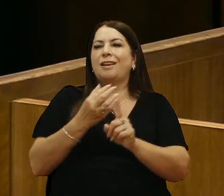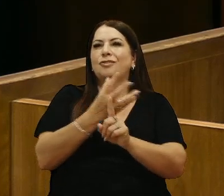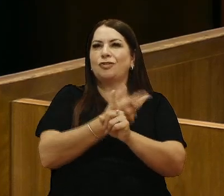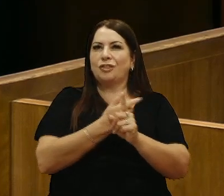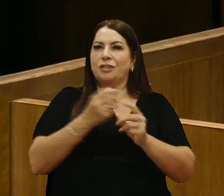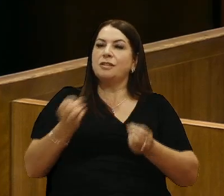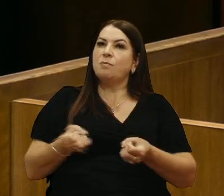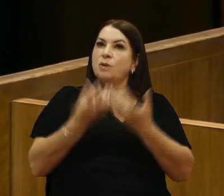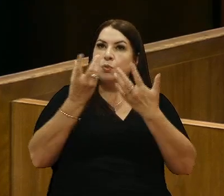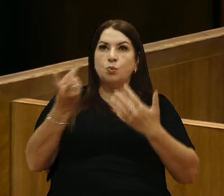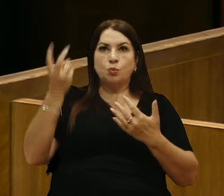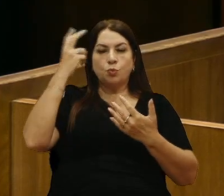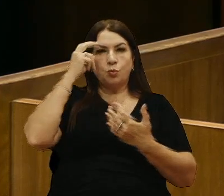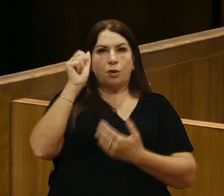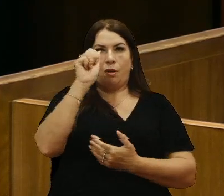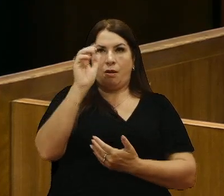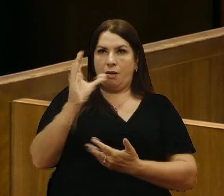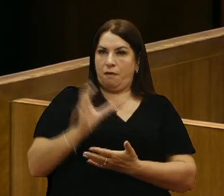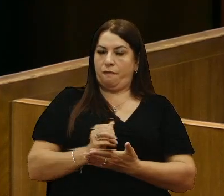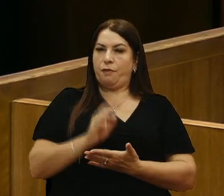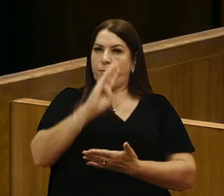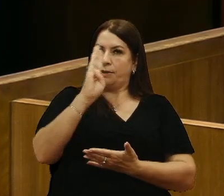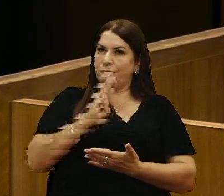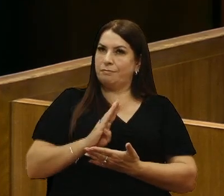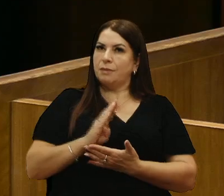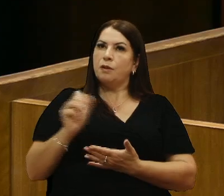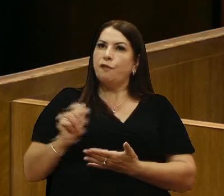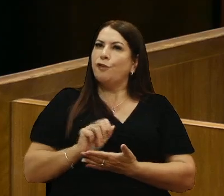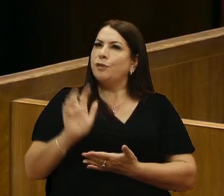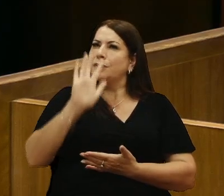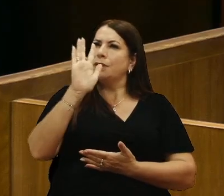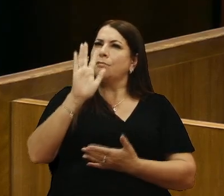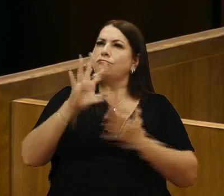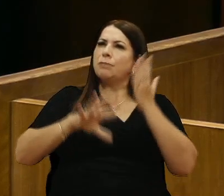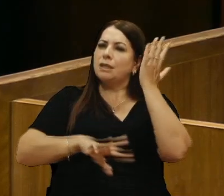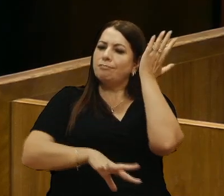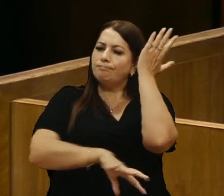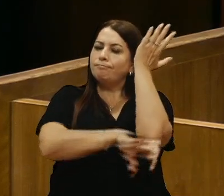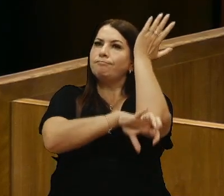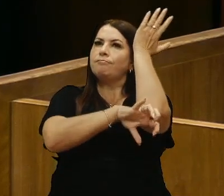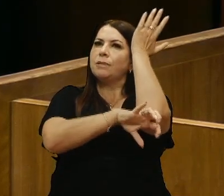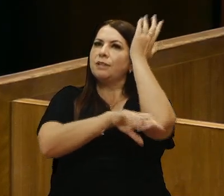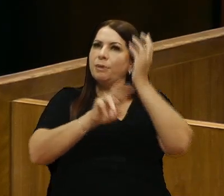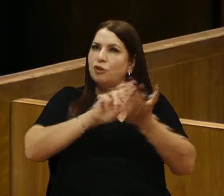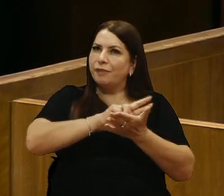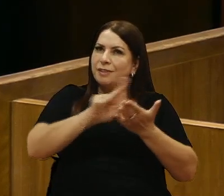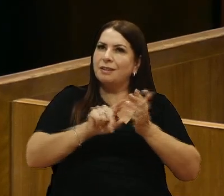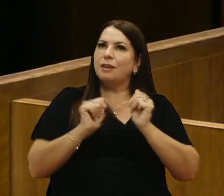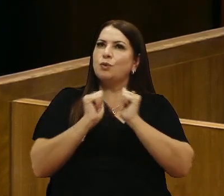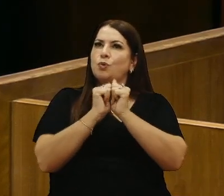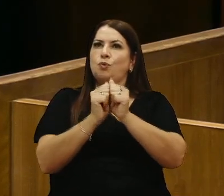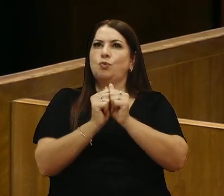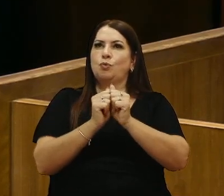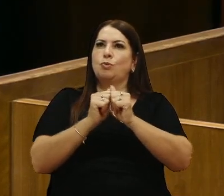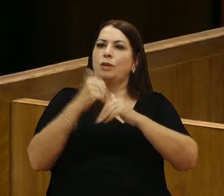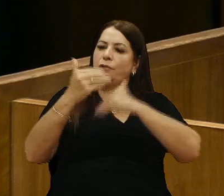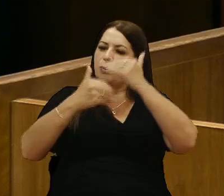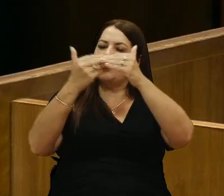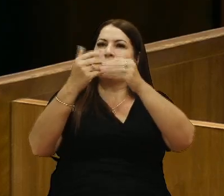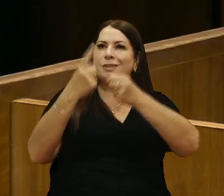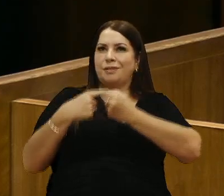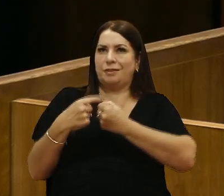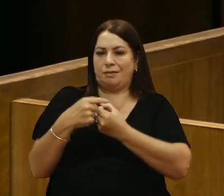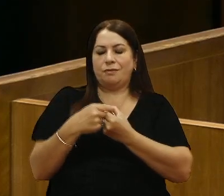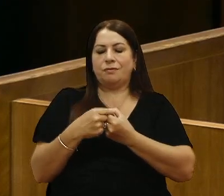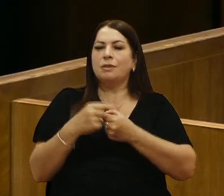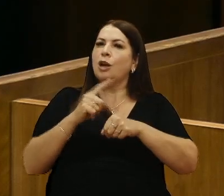celebração da cultura afro-brasileira, é valorização das nossas raízes e da diversidade que constrói essa cidade.